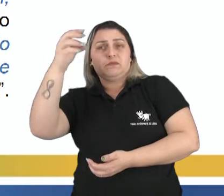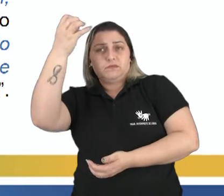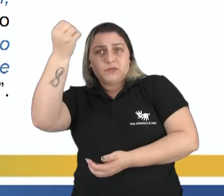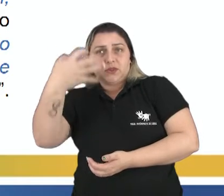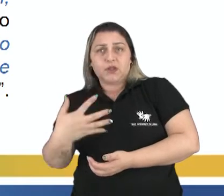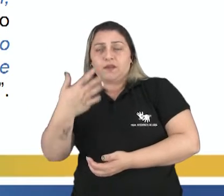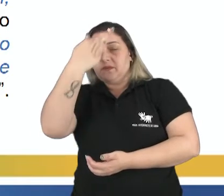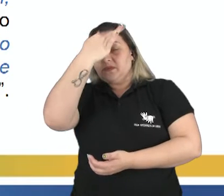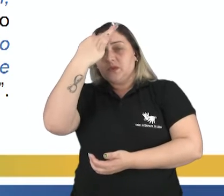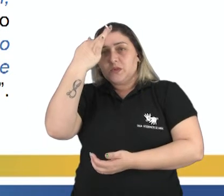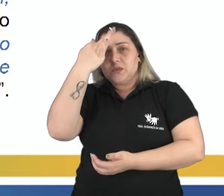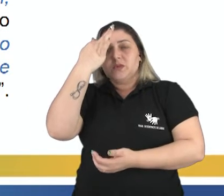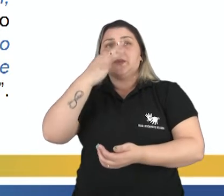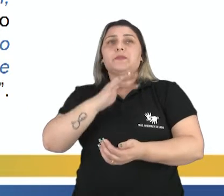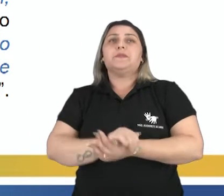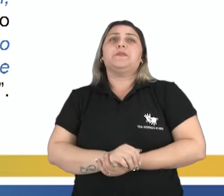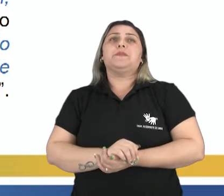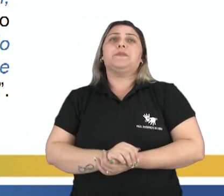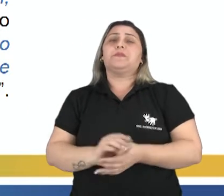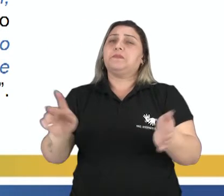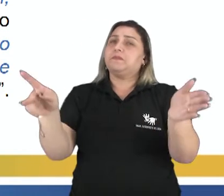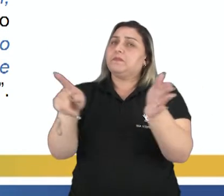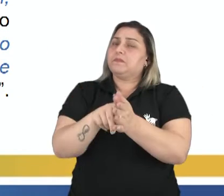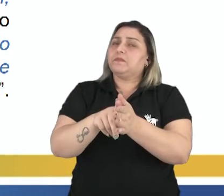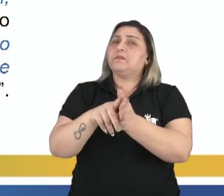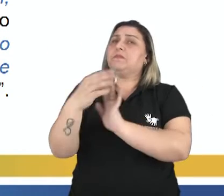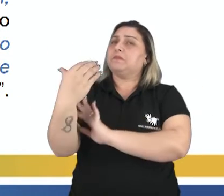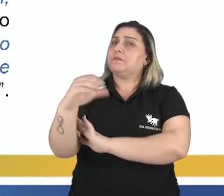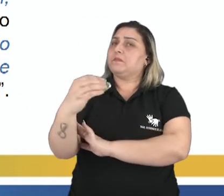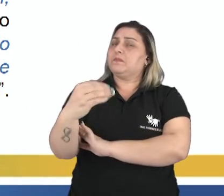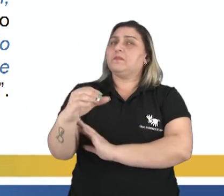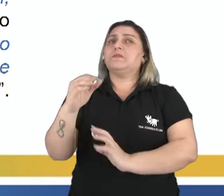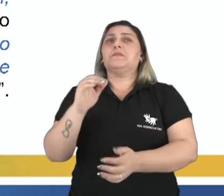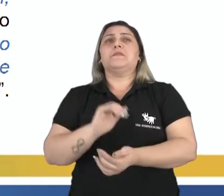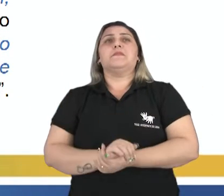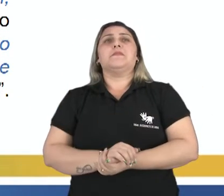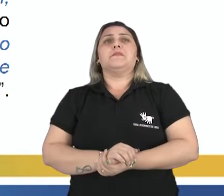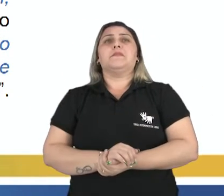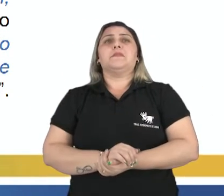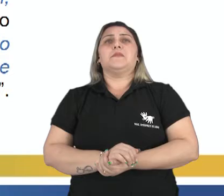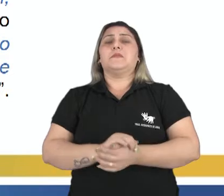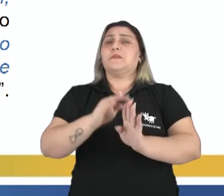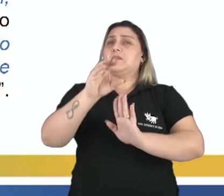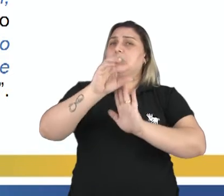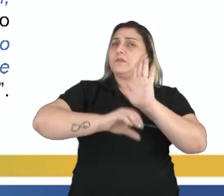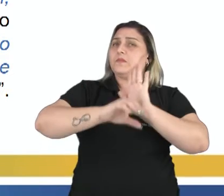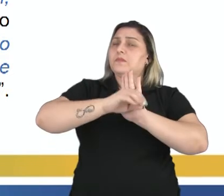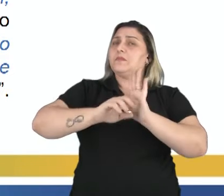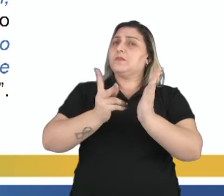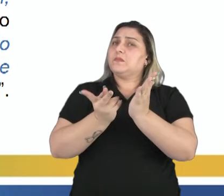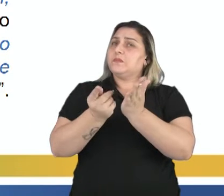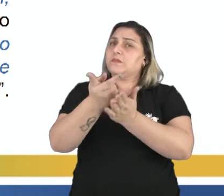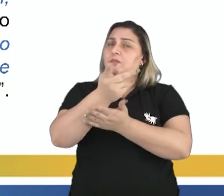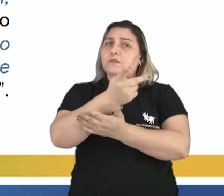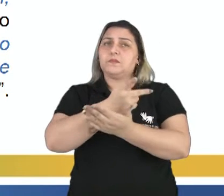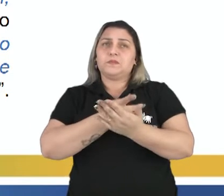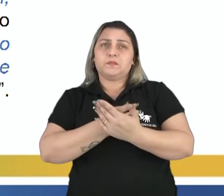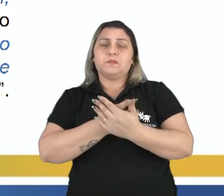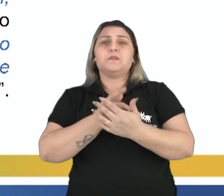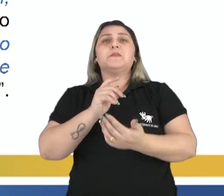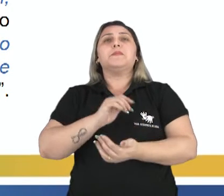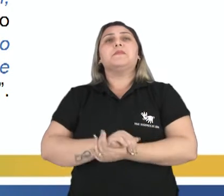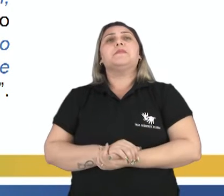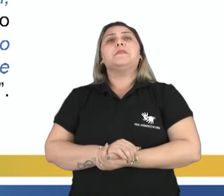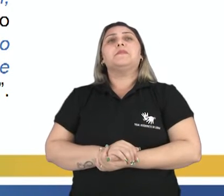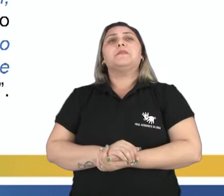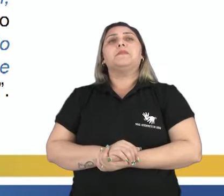A filosofia, a própria ciência e o conceito de arte, certo? A arte, para